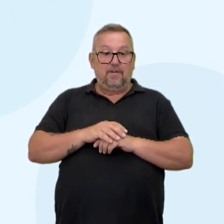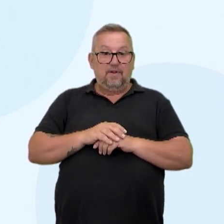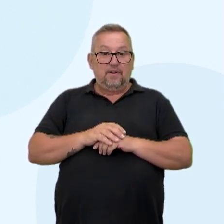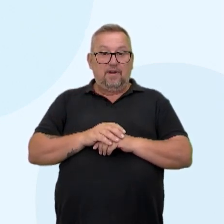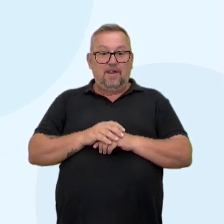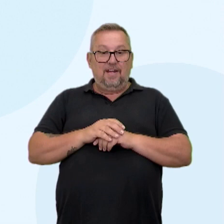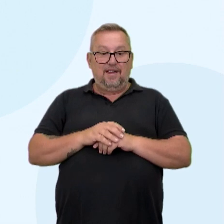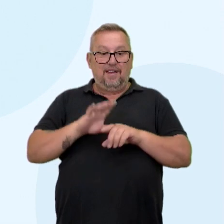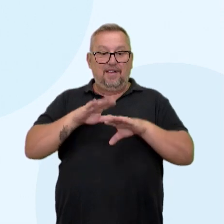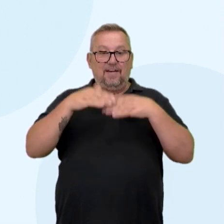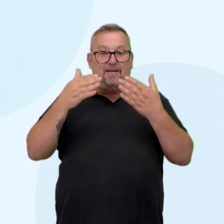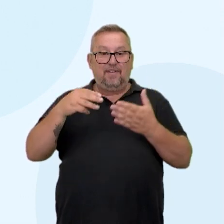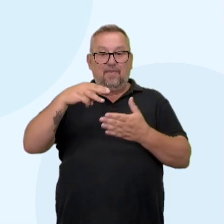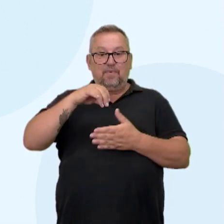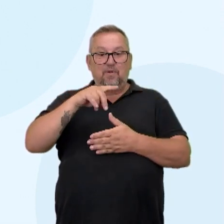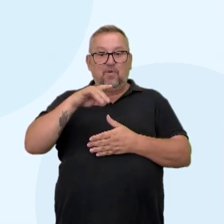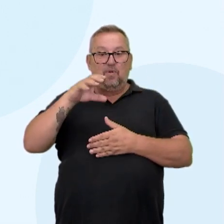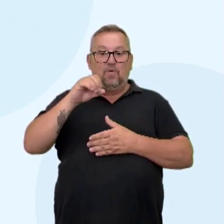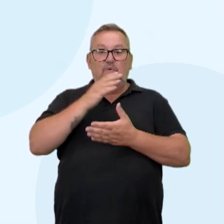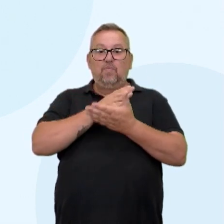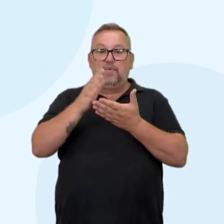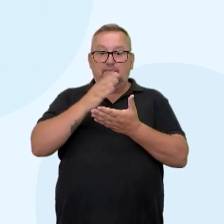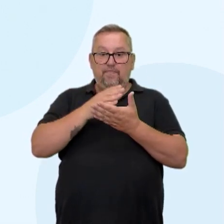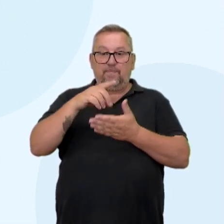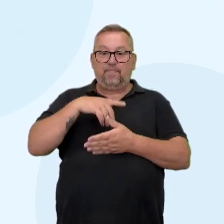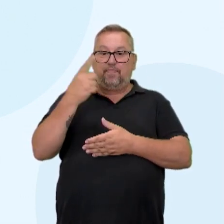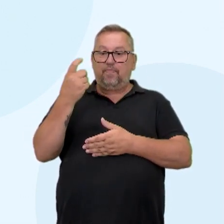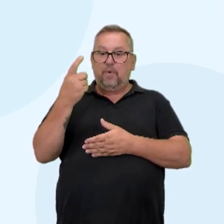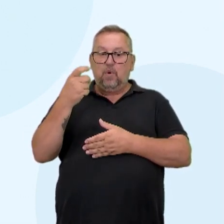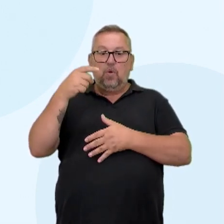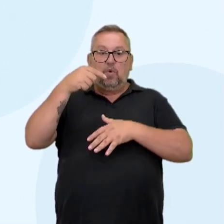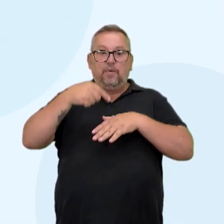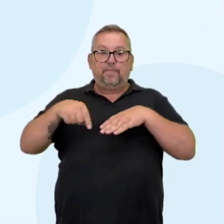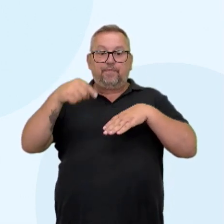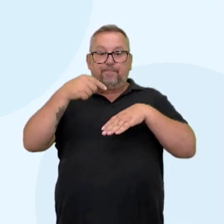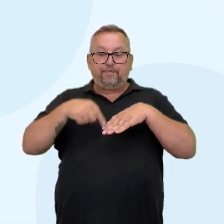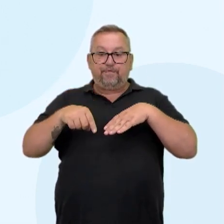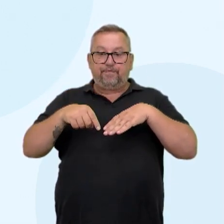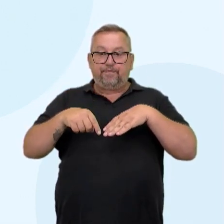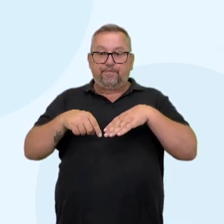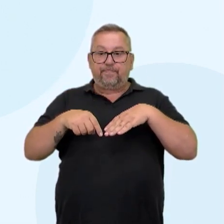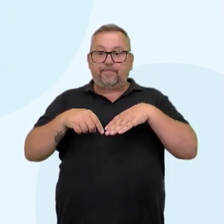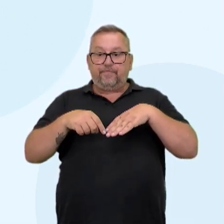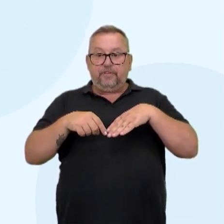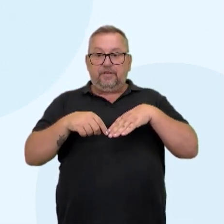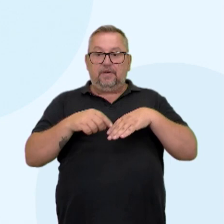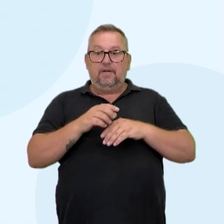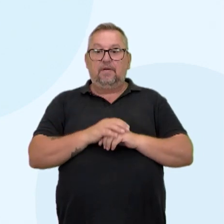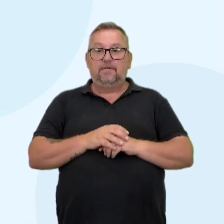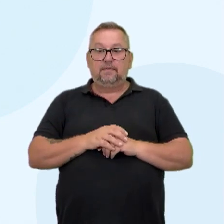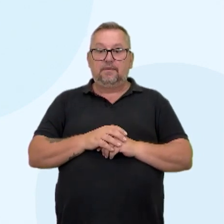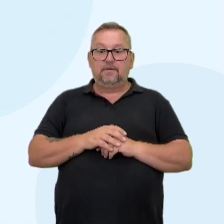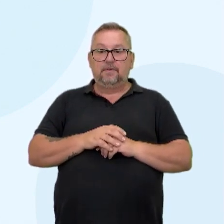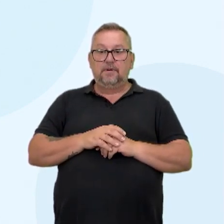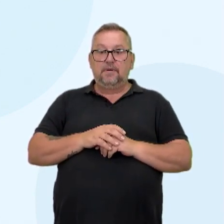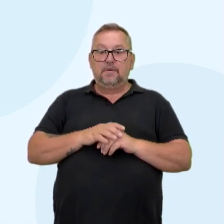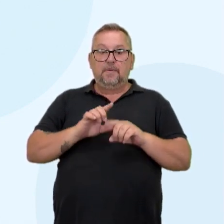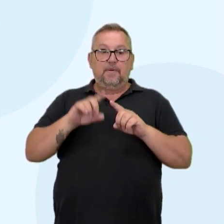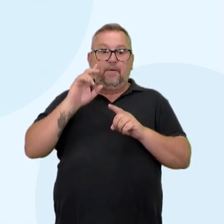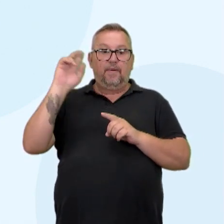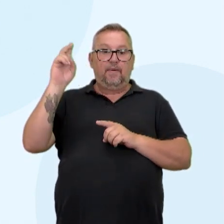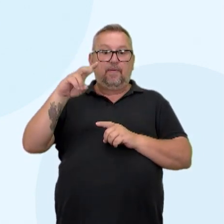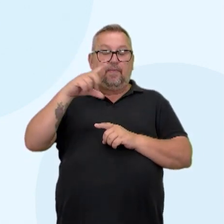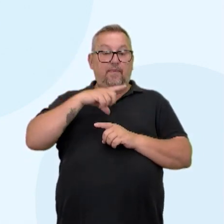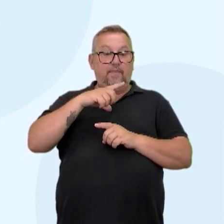Cretáceo, né? Esses períodos aí dá muito a ver aí com a questão aí dos dinossauros, né? Quando o